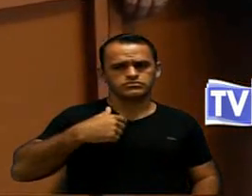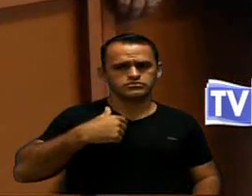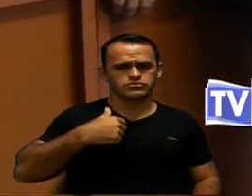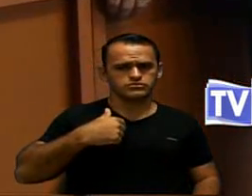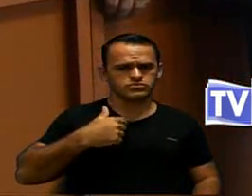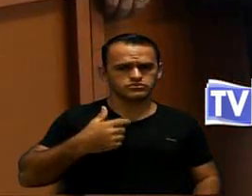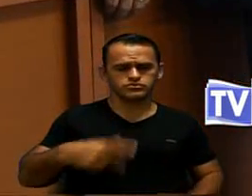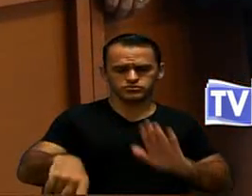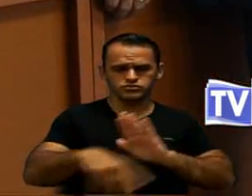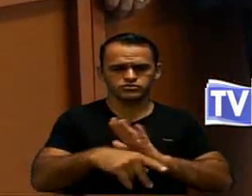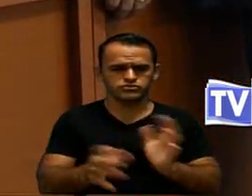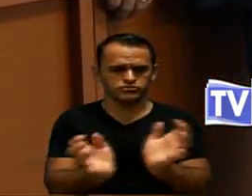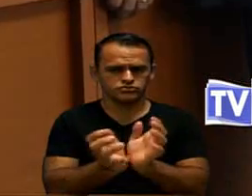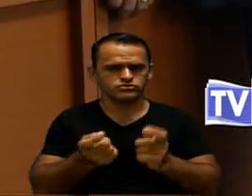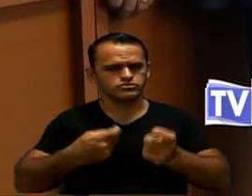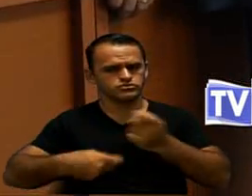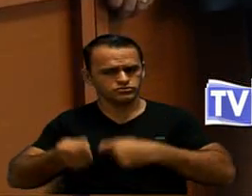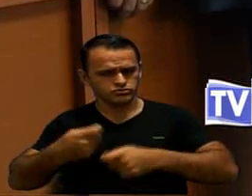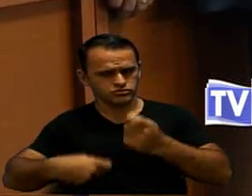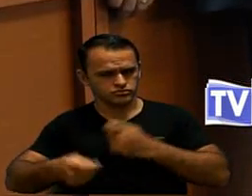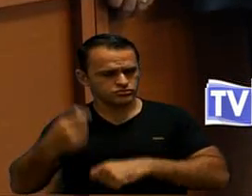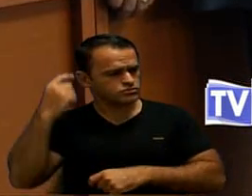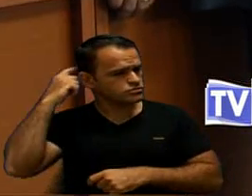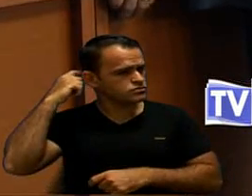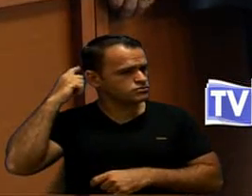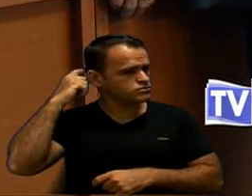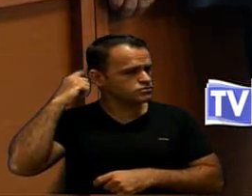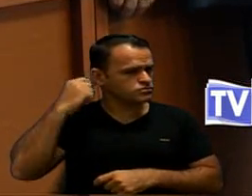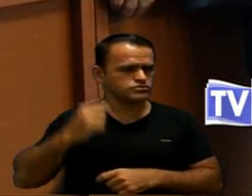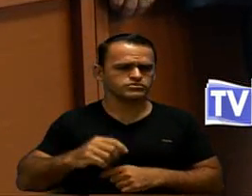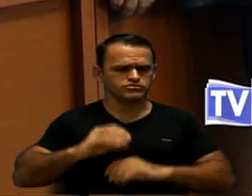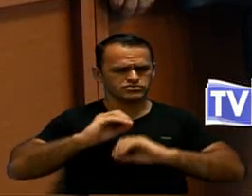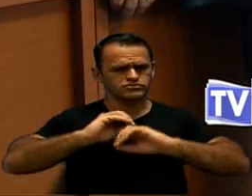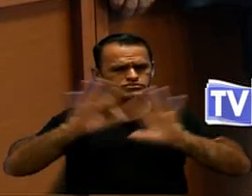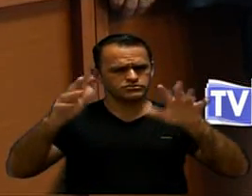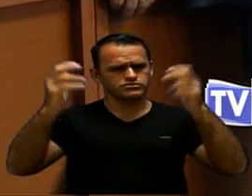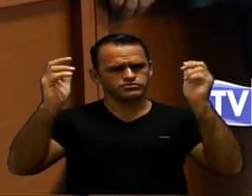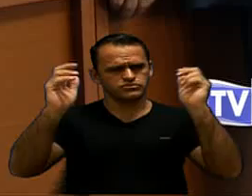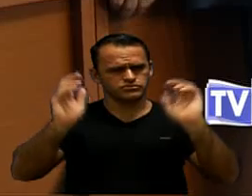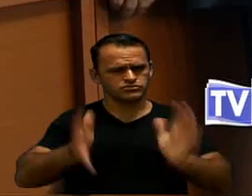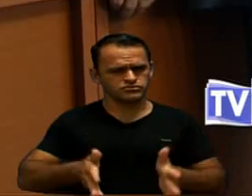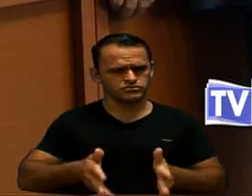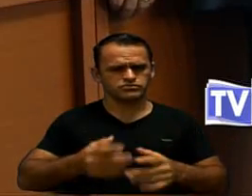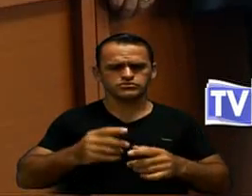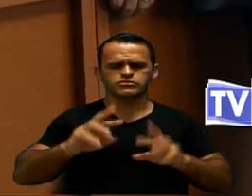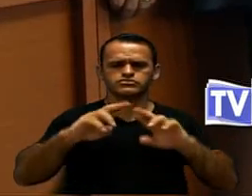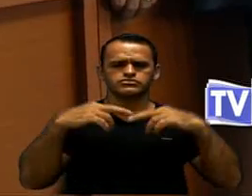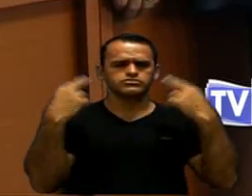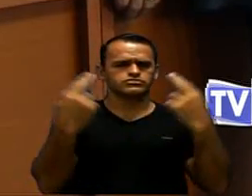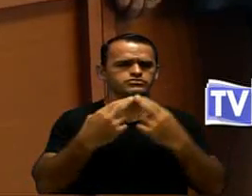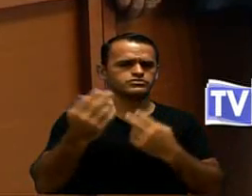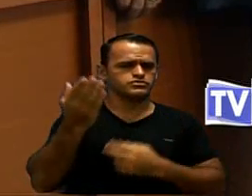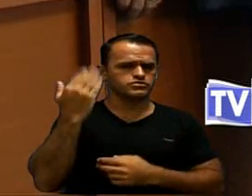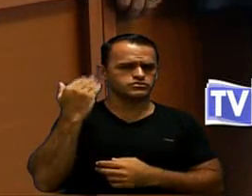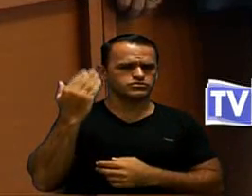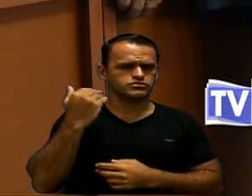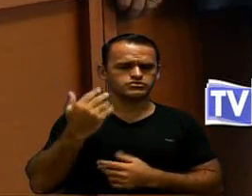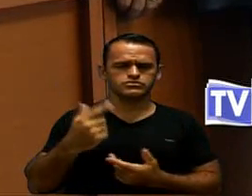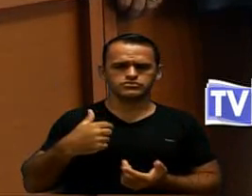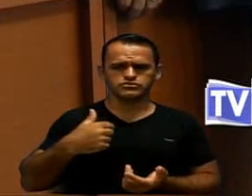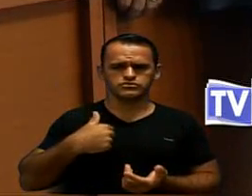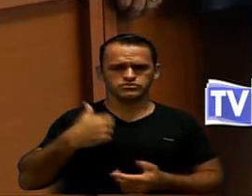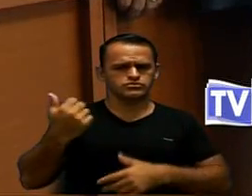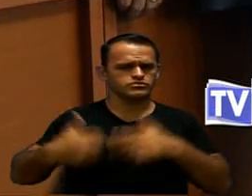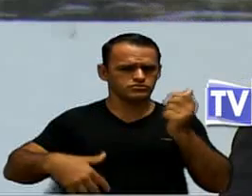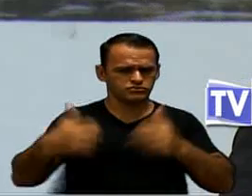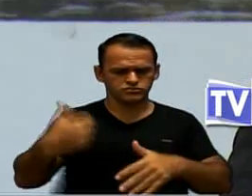parte e a intervenção. Qual que eu falei? Já ficou claro, eu acho que eu distribuí na sessão passada alguns critérios que essa